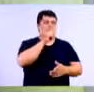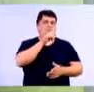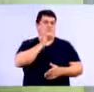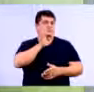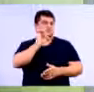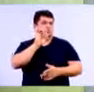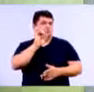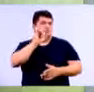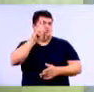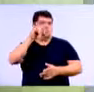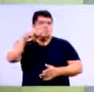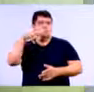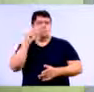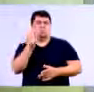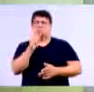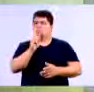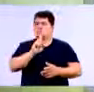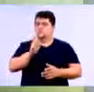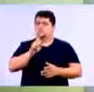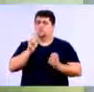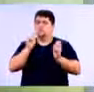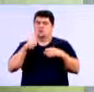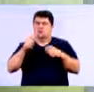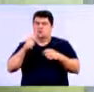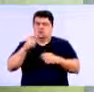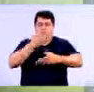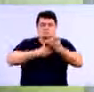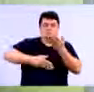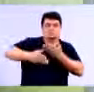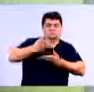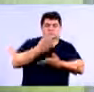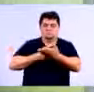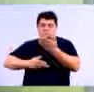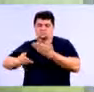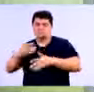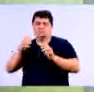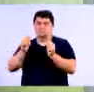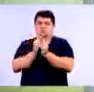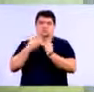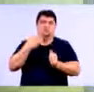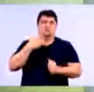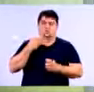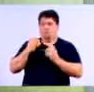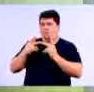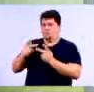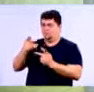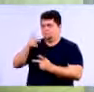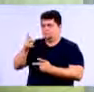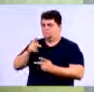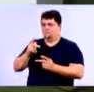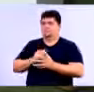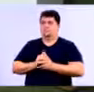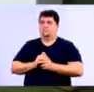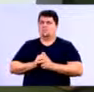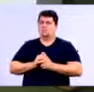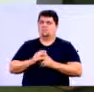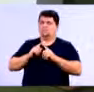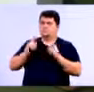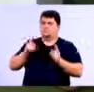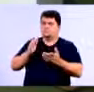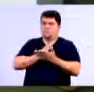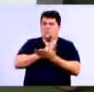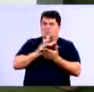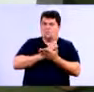investidor, mas é gerar benefícios em cima de benefícios. Tudo bem, professora? Tudo tranquilo. Mas alguns tutores